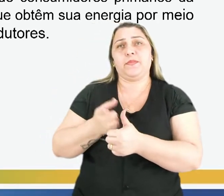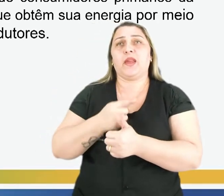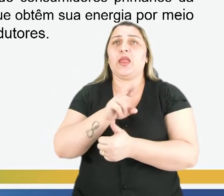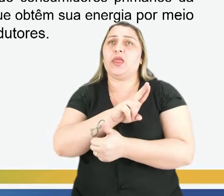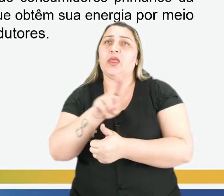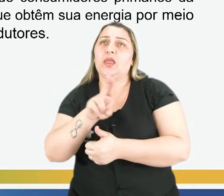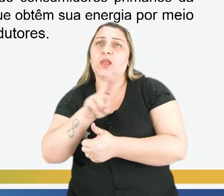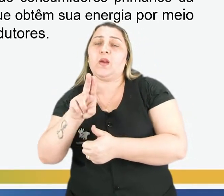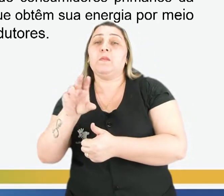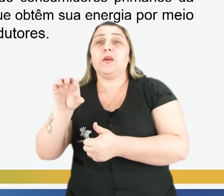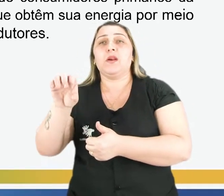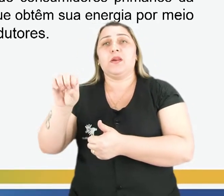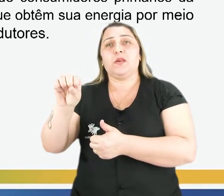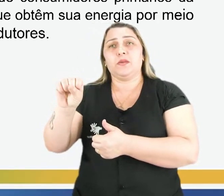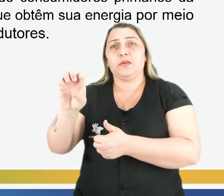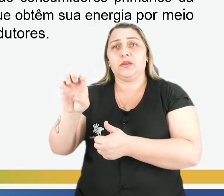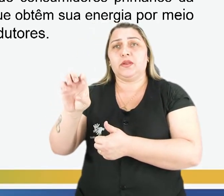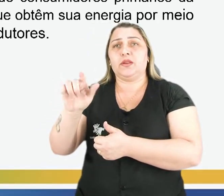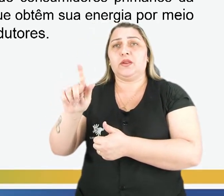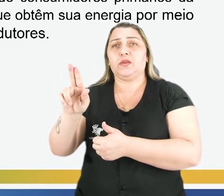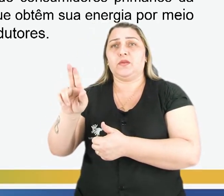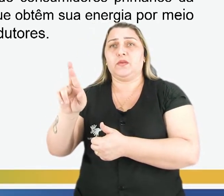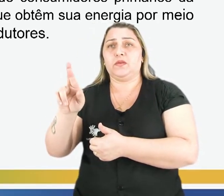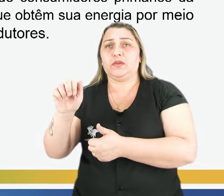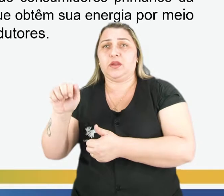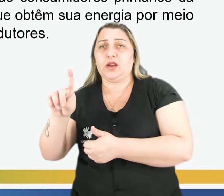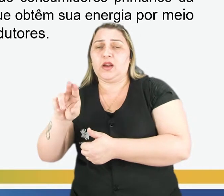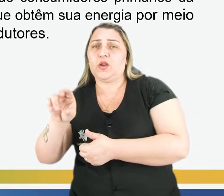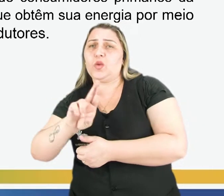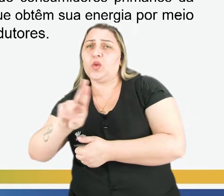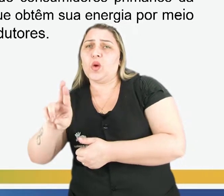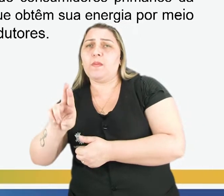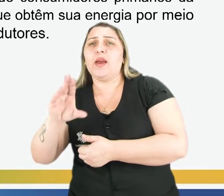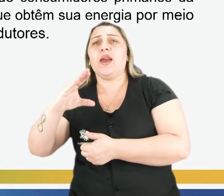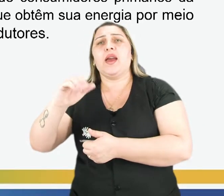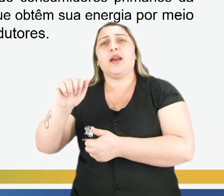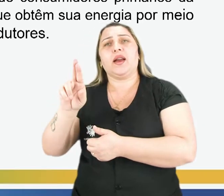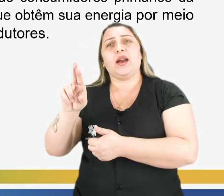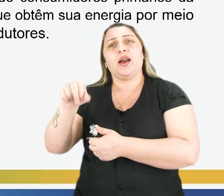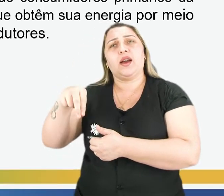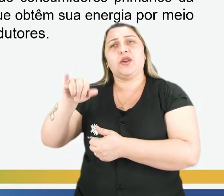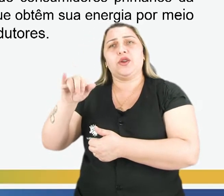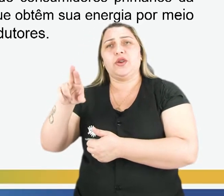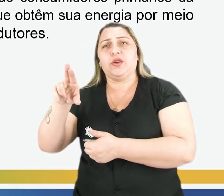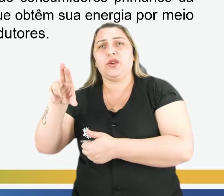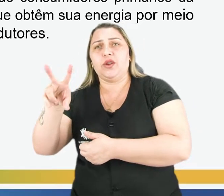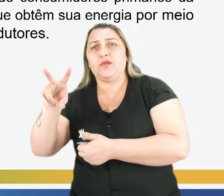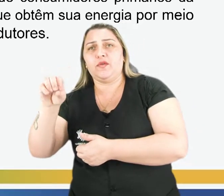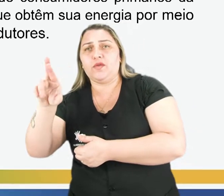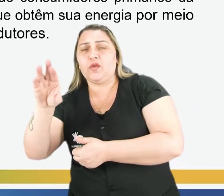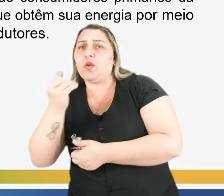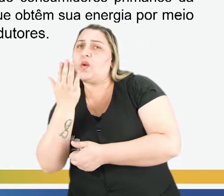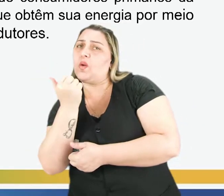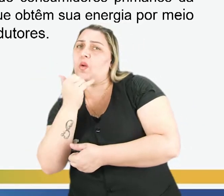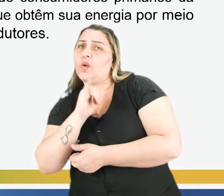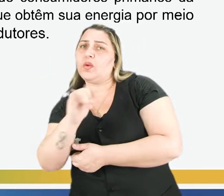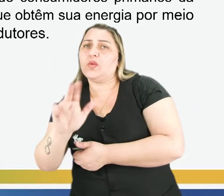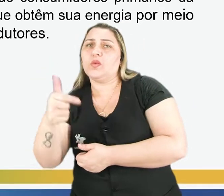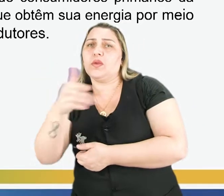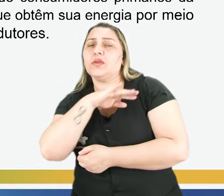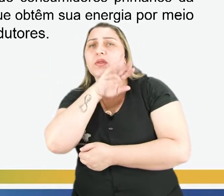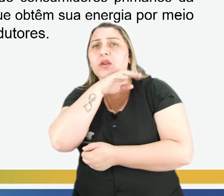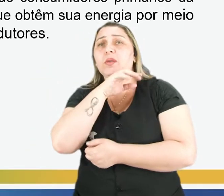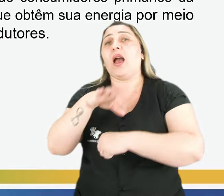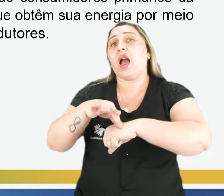aos secundários. Esse tipo de animal é carnívoro, porque obtém sua energia por meio de outros animais, que, por